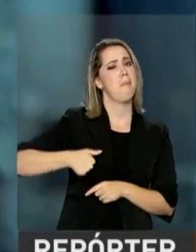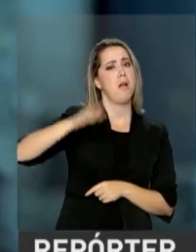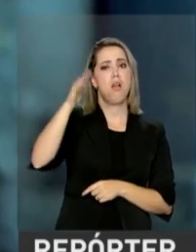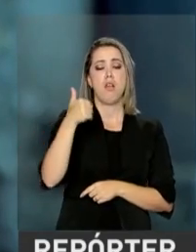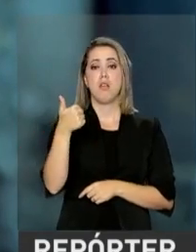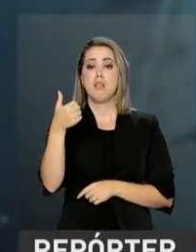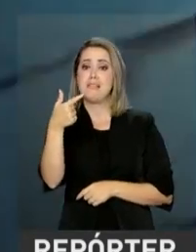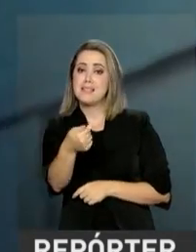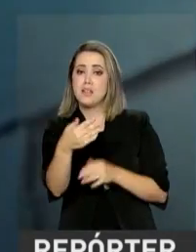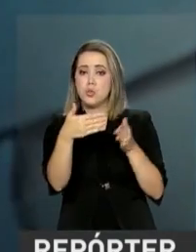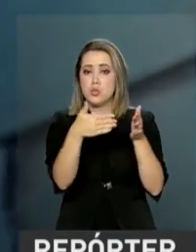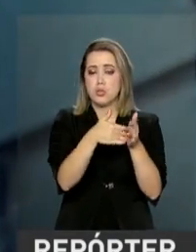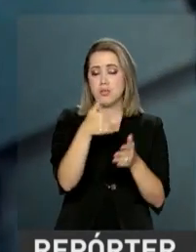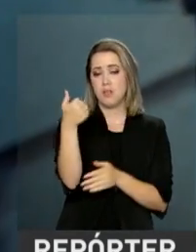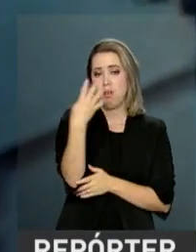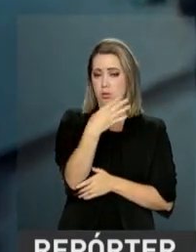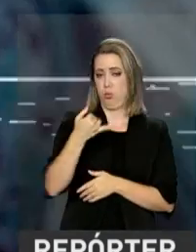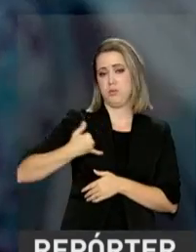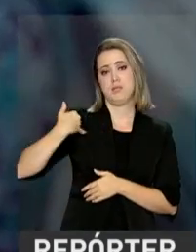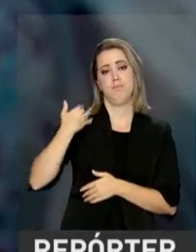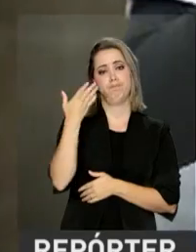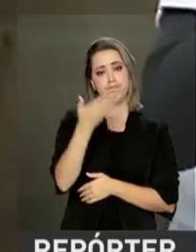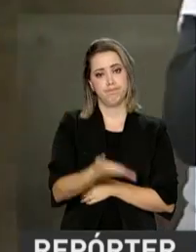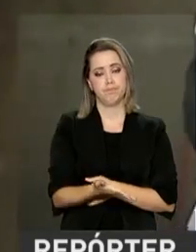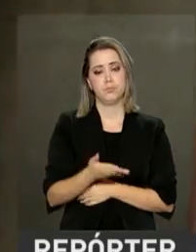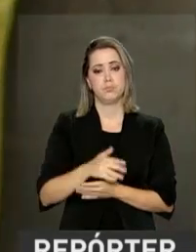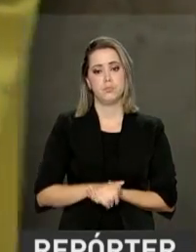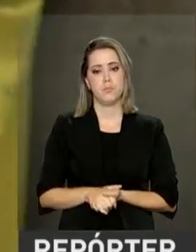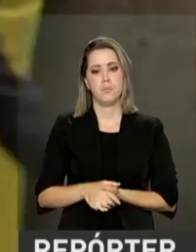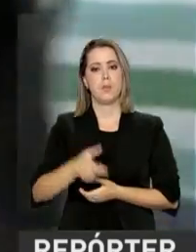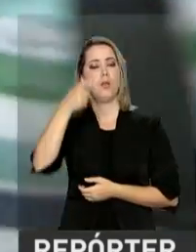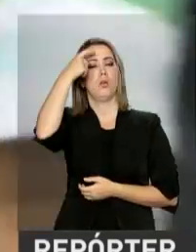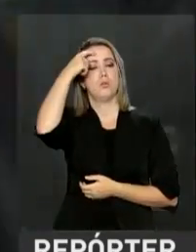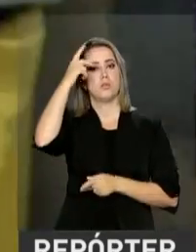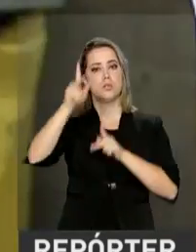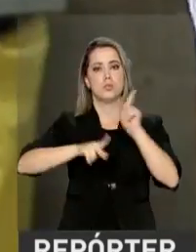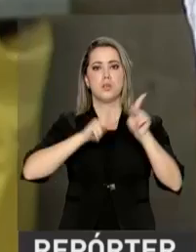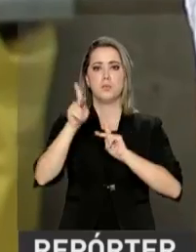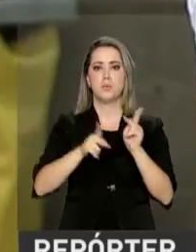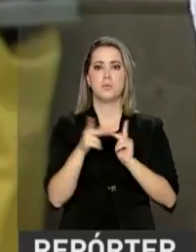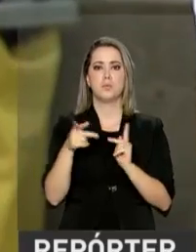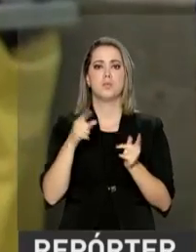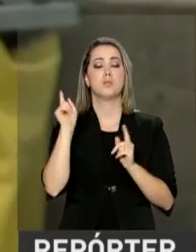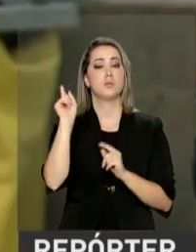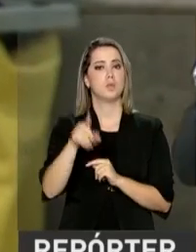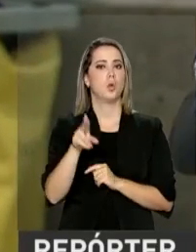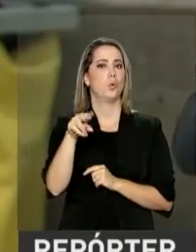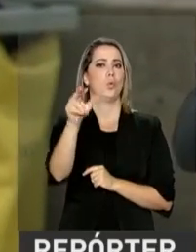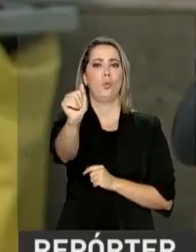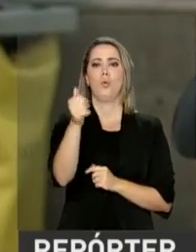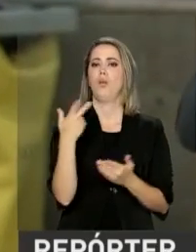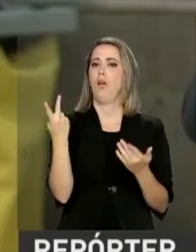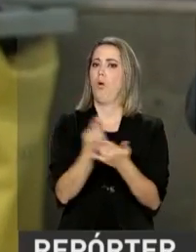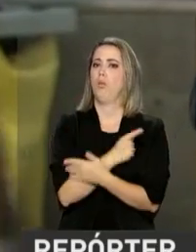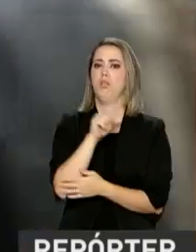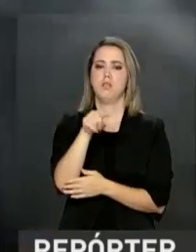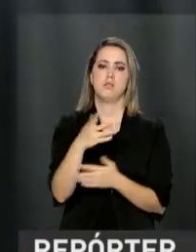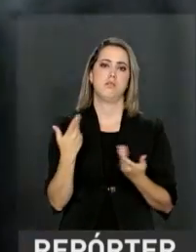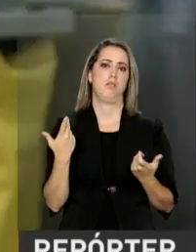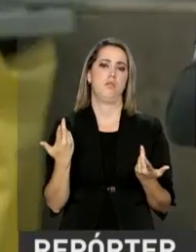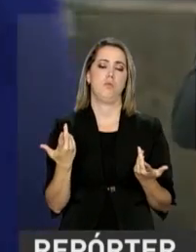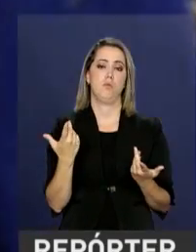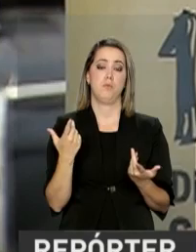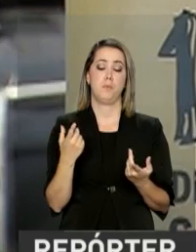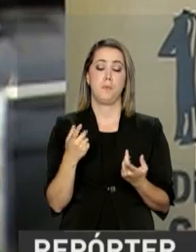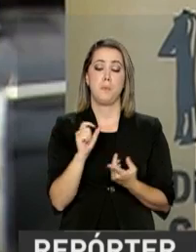tem entre 7 e 14 anos conscientizar a população para algo que jamais deveria acontecer mas